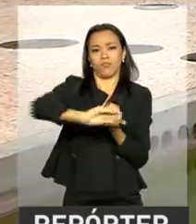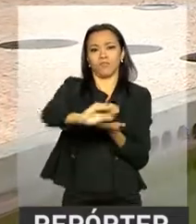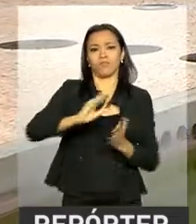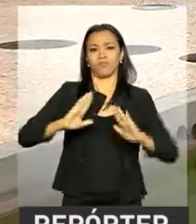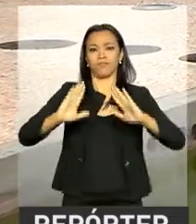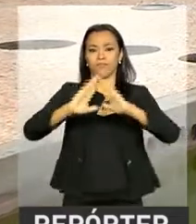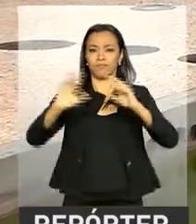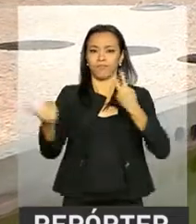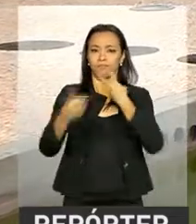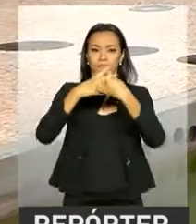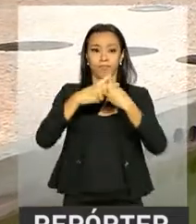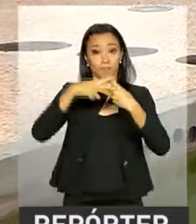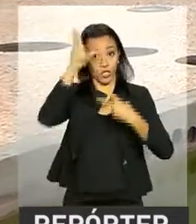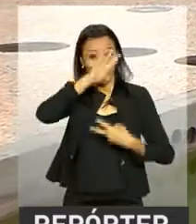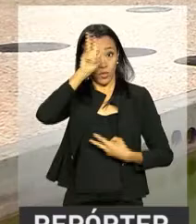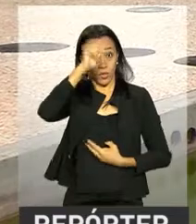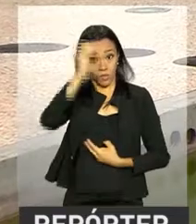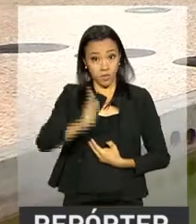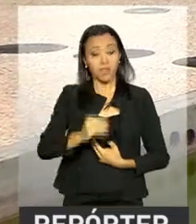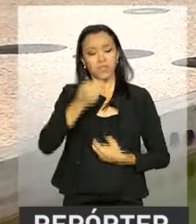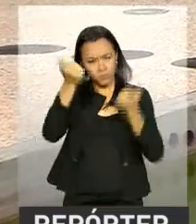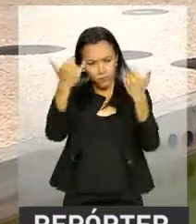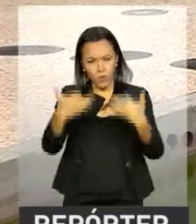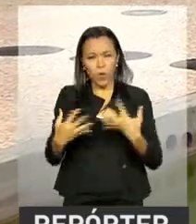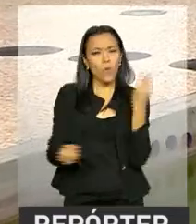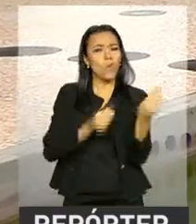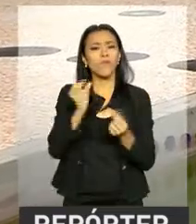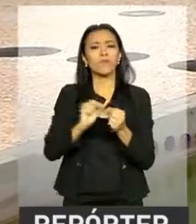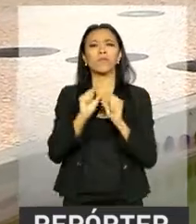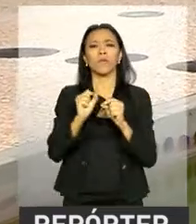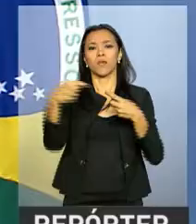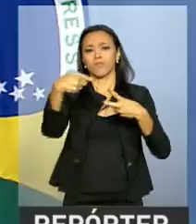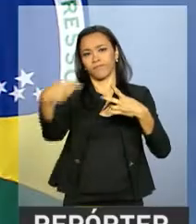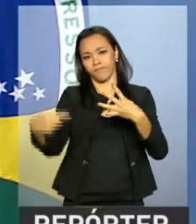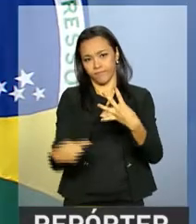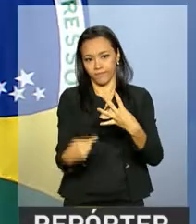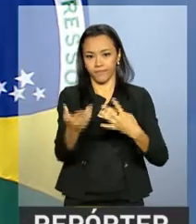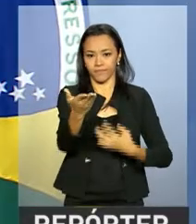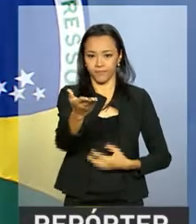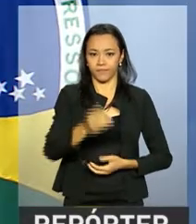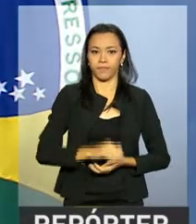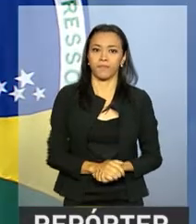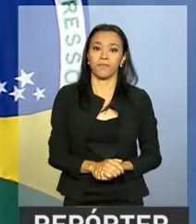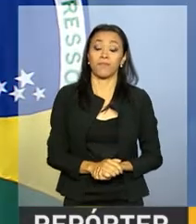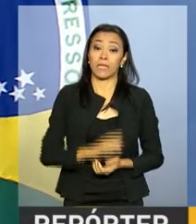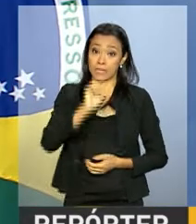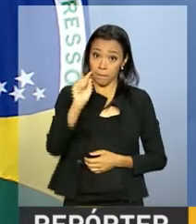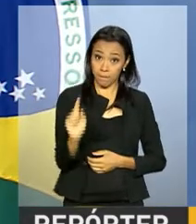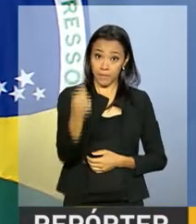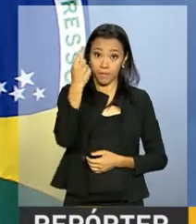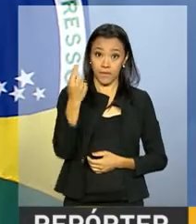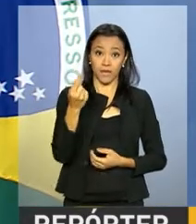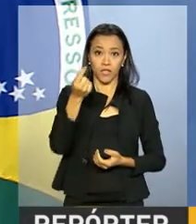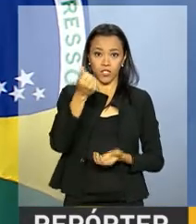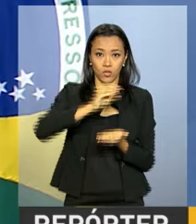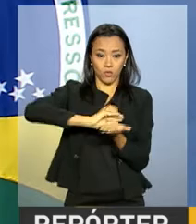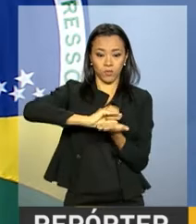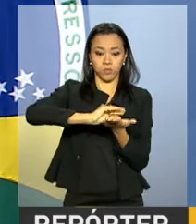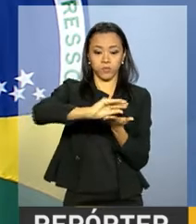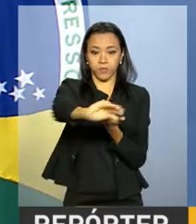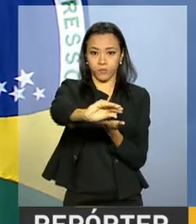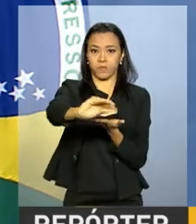carola explicou que melhorias vão ser feitas com o dinheiro liberado nesta primeira liberação dos recursos do